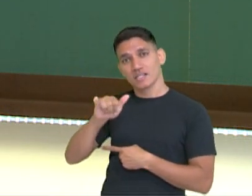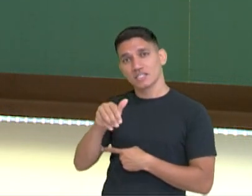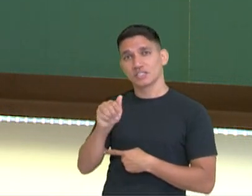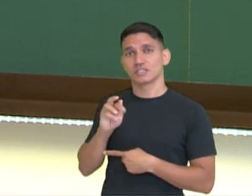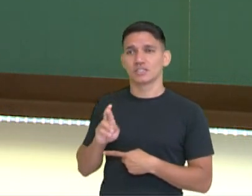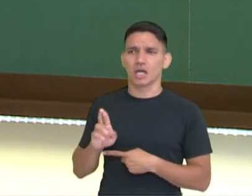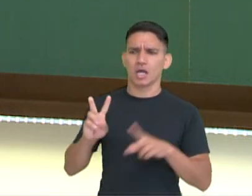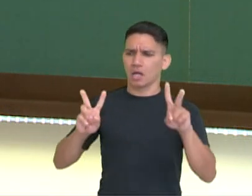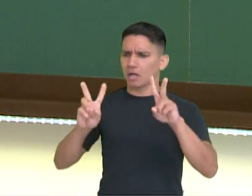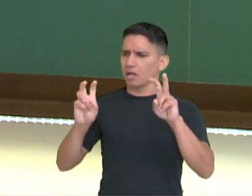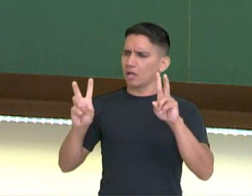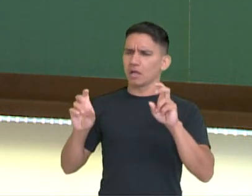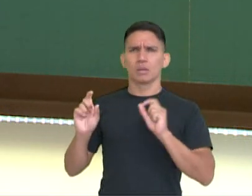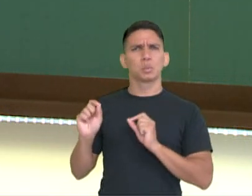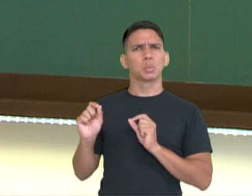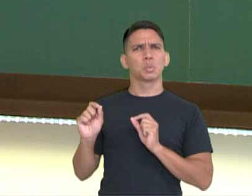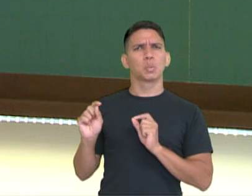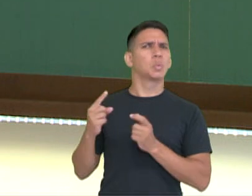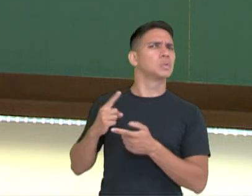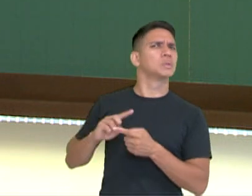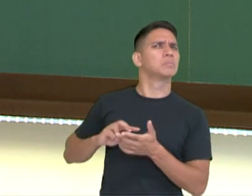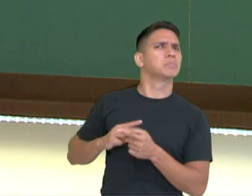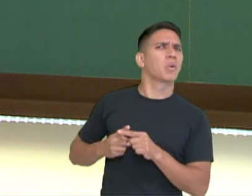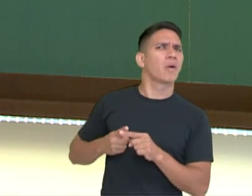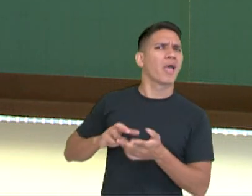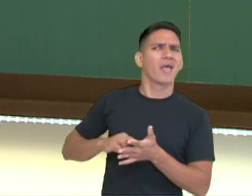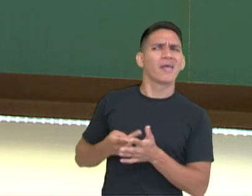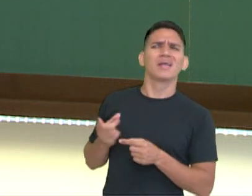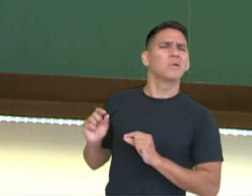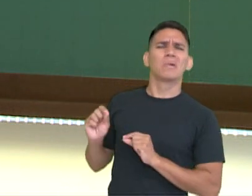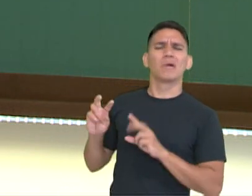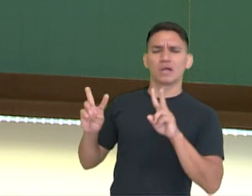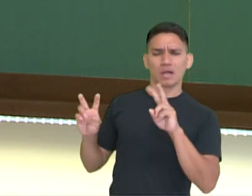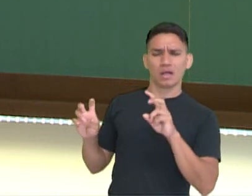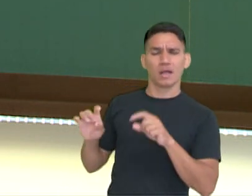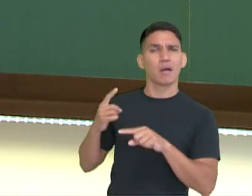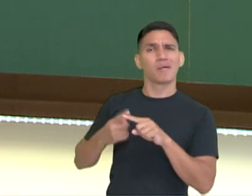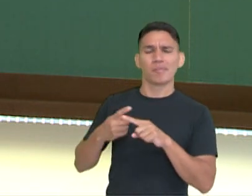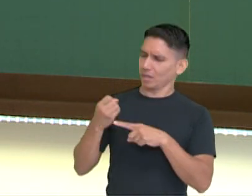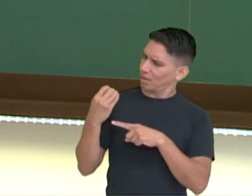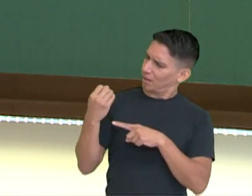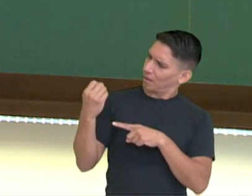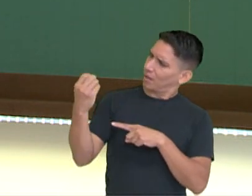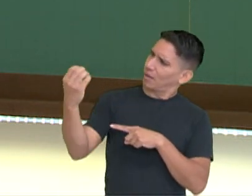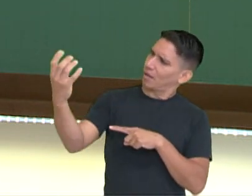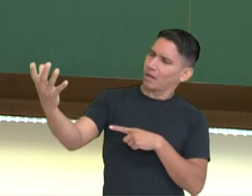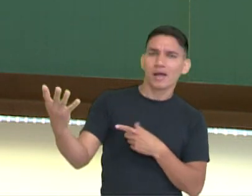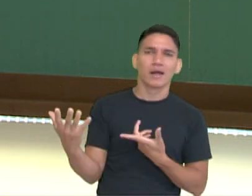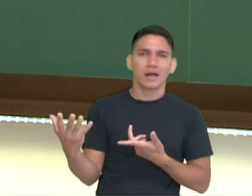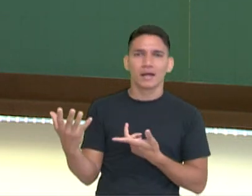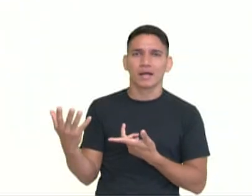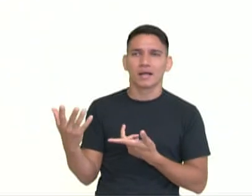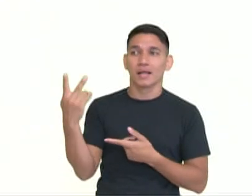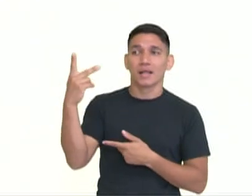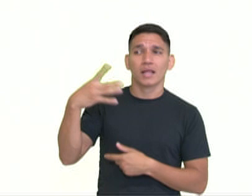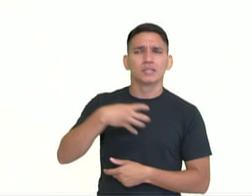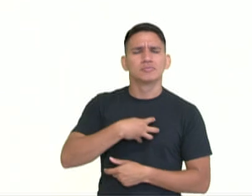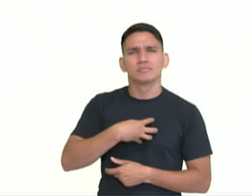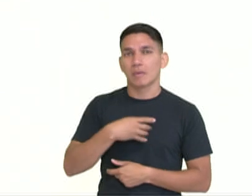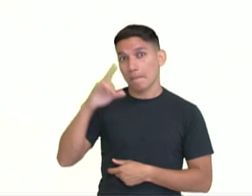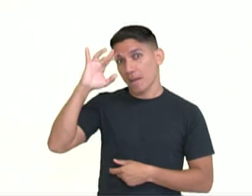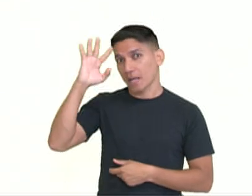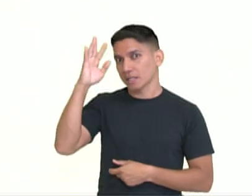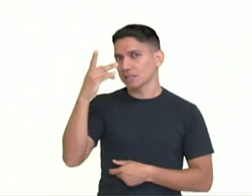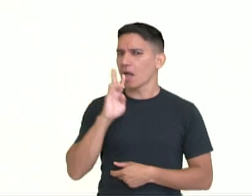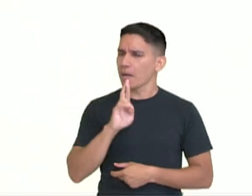entre aspas. Então, o que isso significa? O que viajar significa para essa estudante? Pense sobre